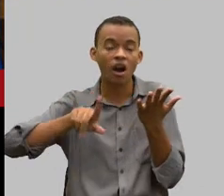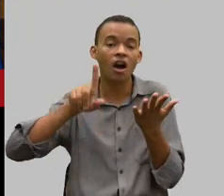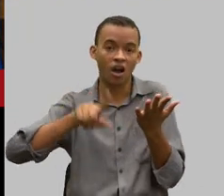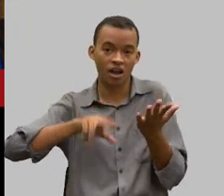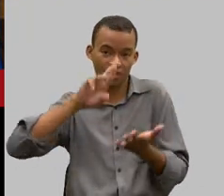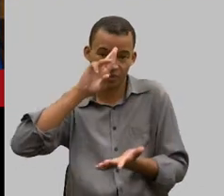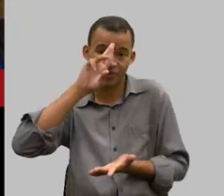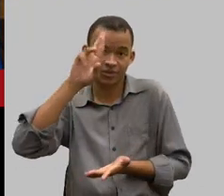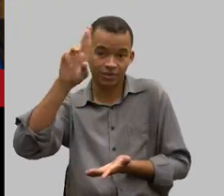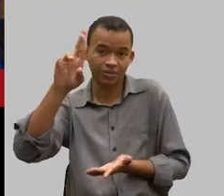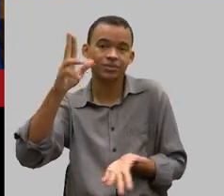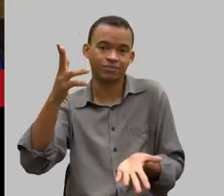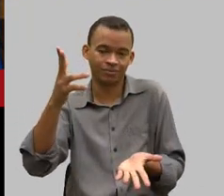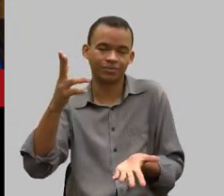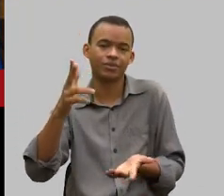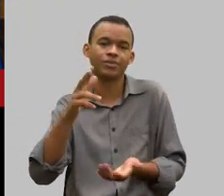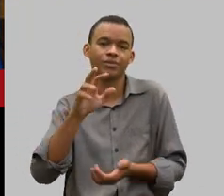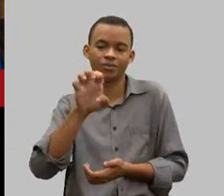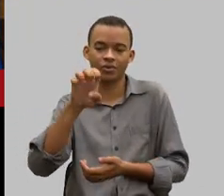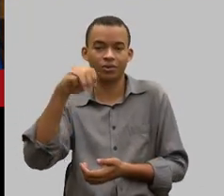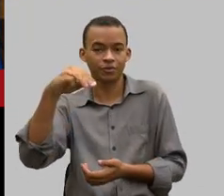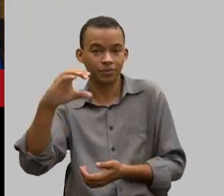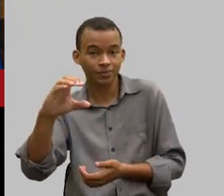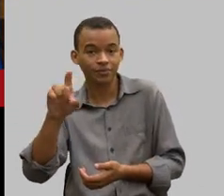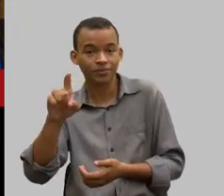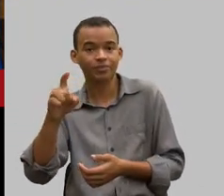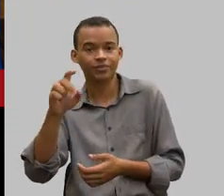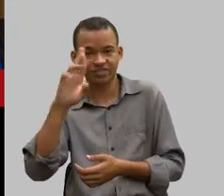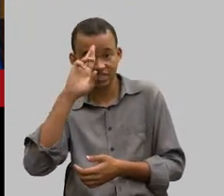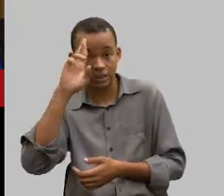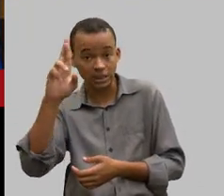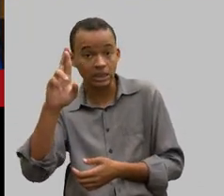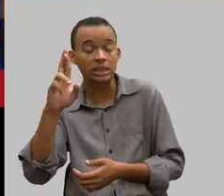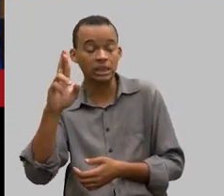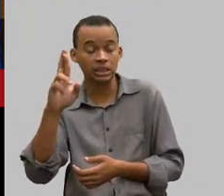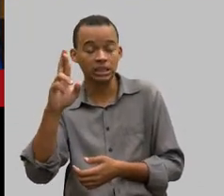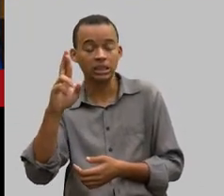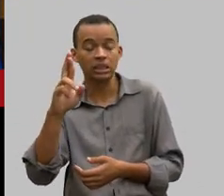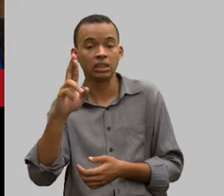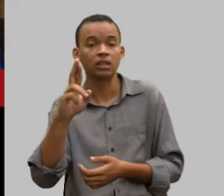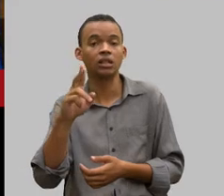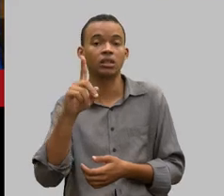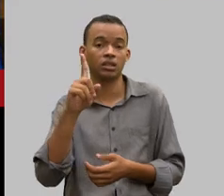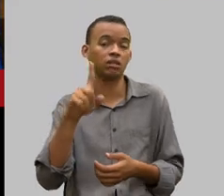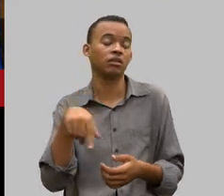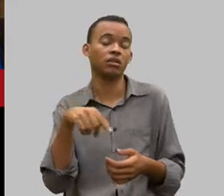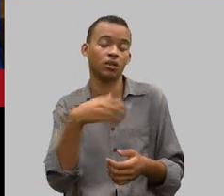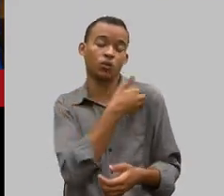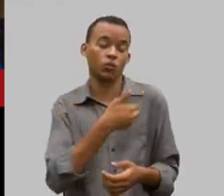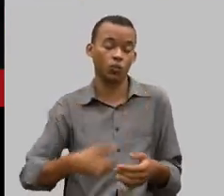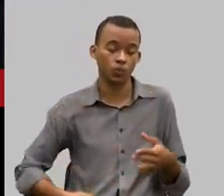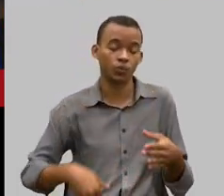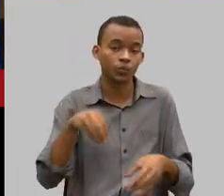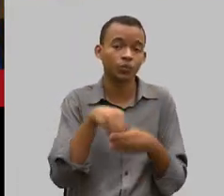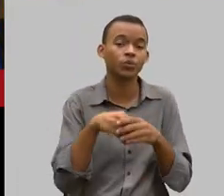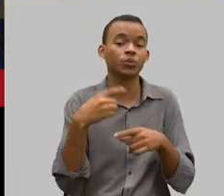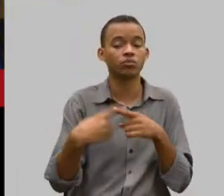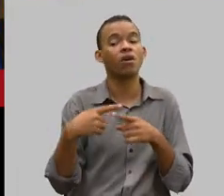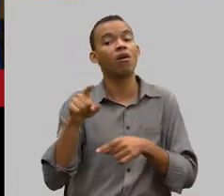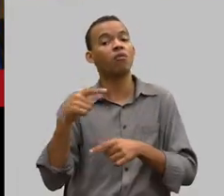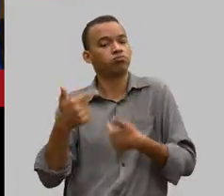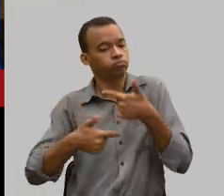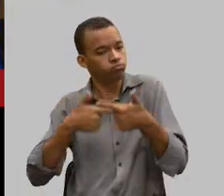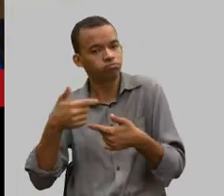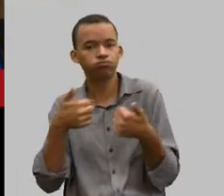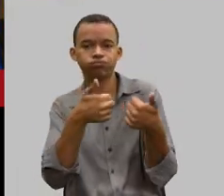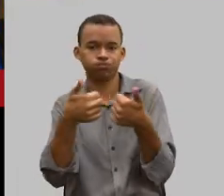Mc o Luciano cara Fantástico e ele foi promovido a essa função porque ele mostrou que ele trabalha muito bem